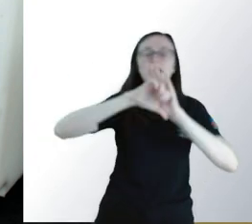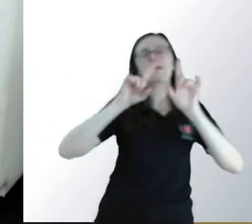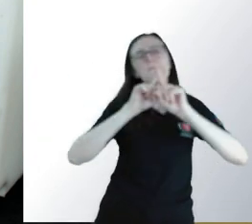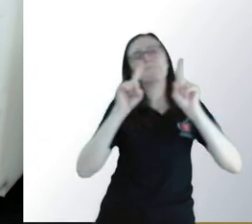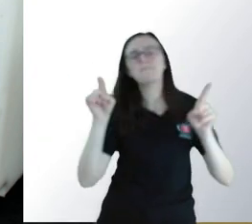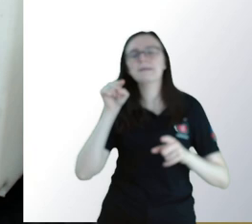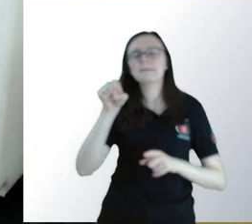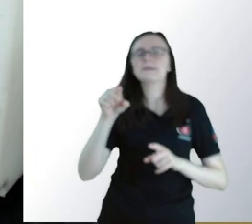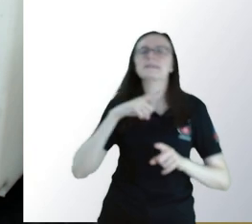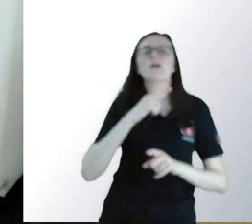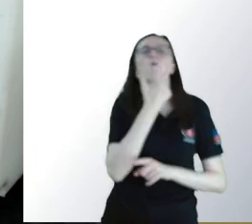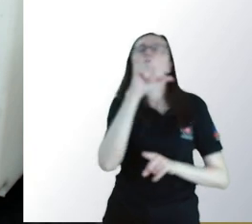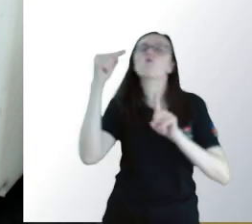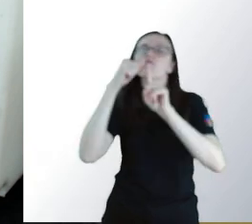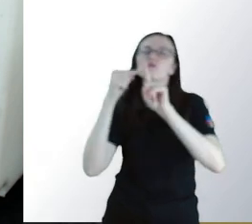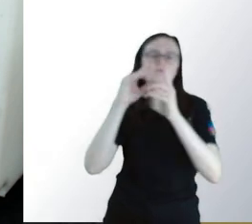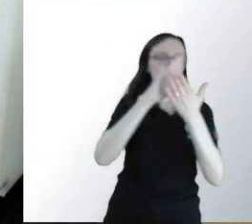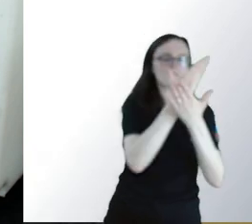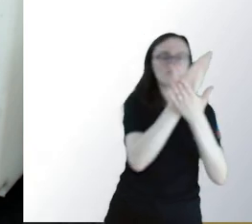gente tipifica